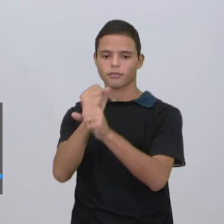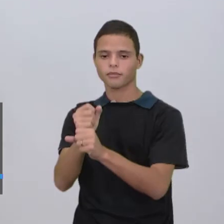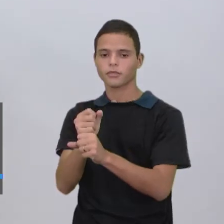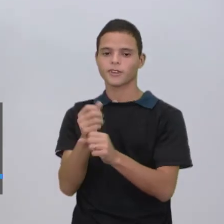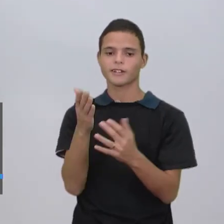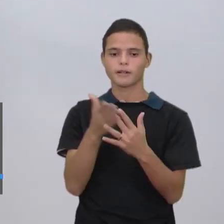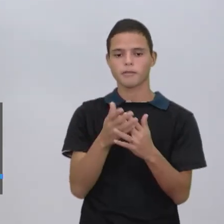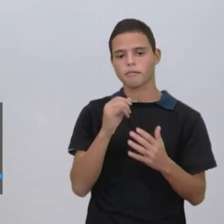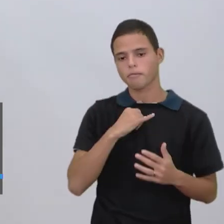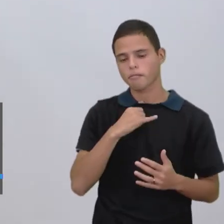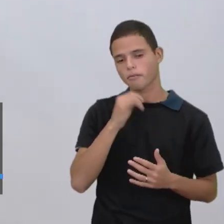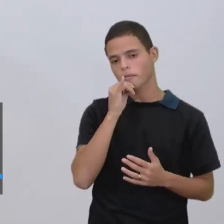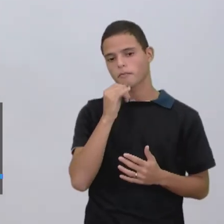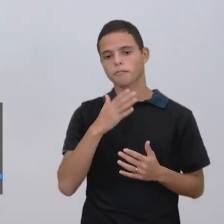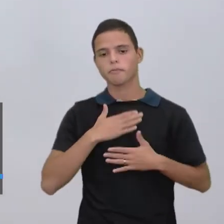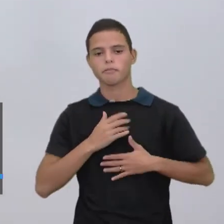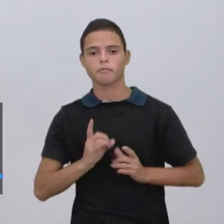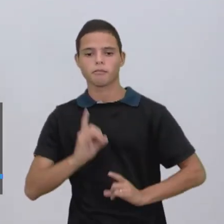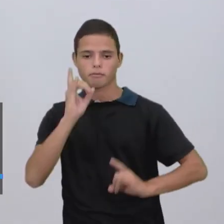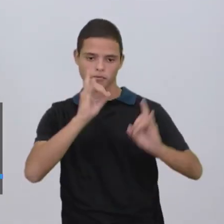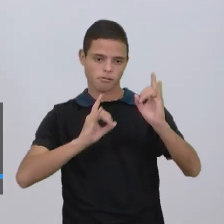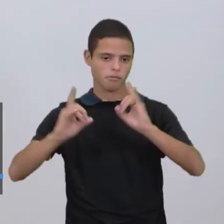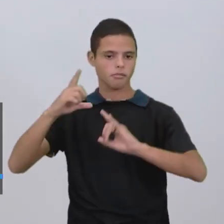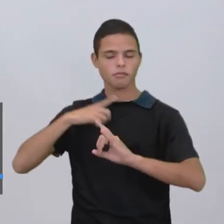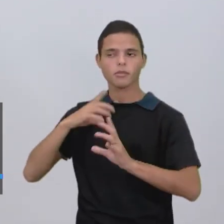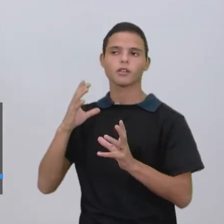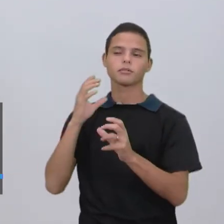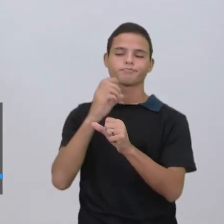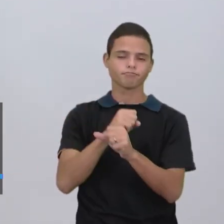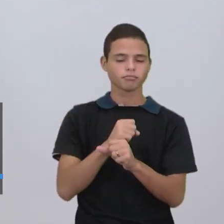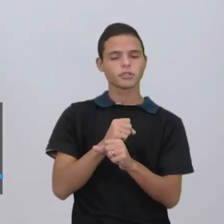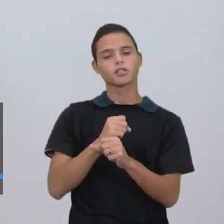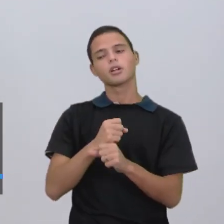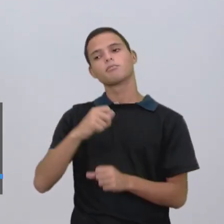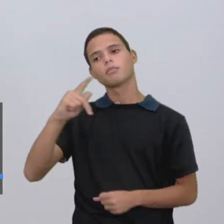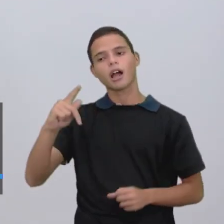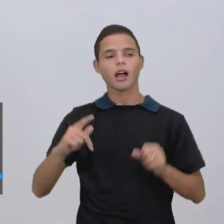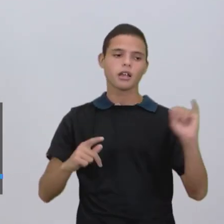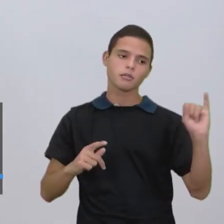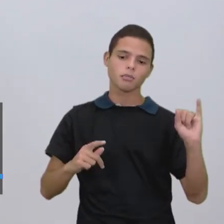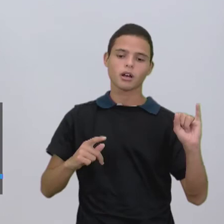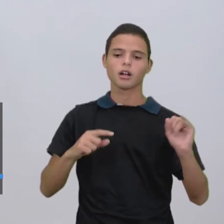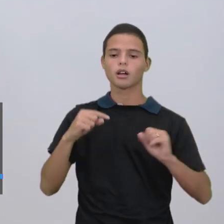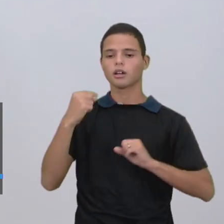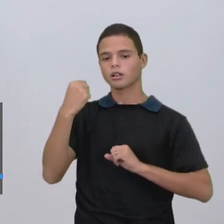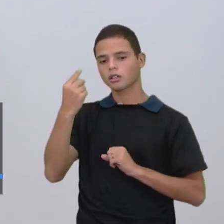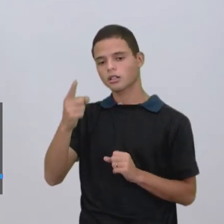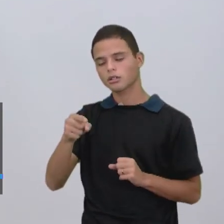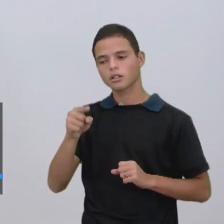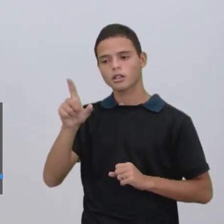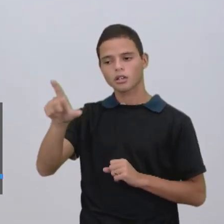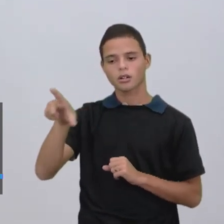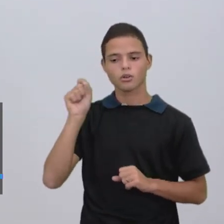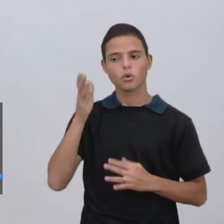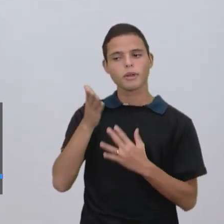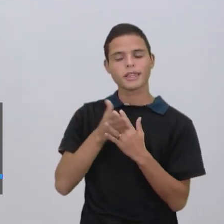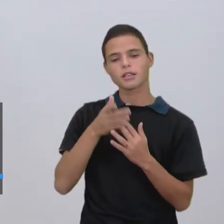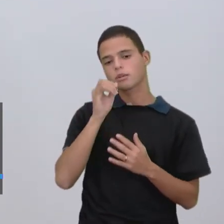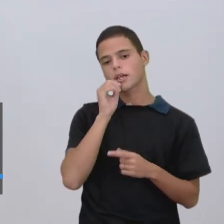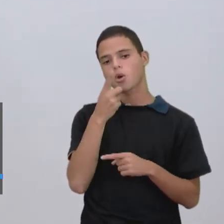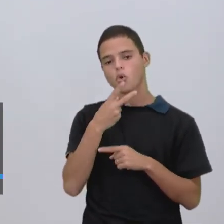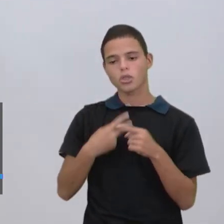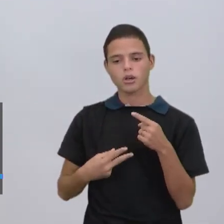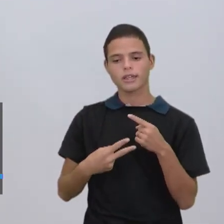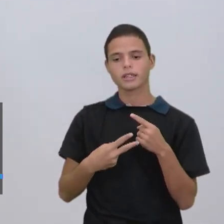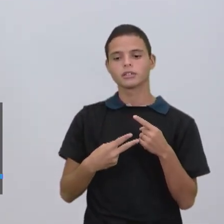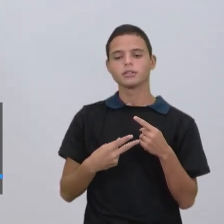Então, no meu prédio, eu vejo lá quantos apartamentos tem número par, quantos tem ímpar, posso ver por andar. E aí eu vou fazer o quê? Vou pegar só metade. Então, é metade dos